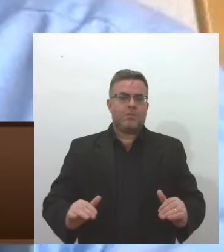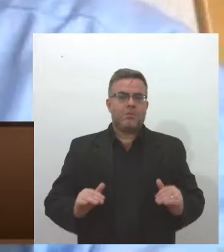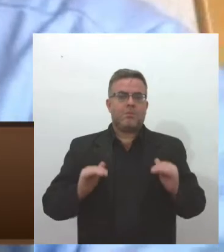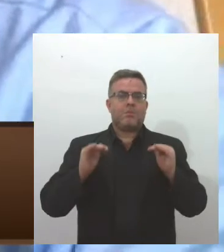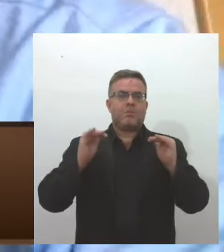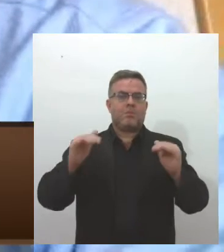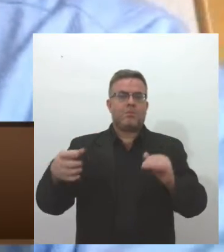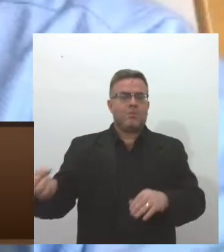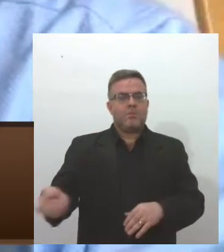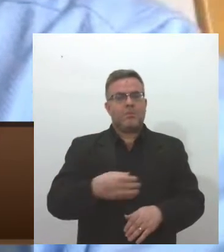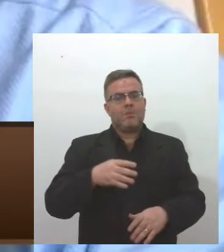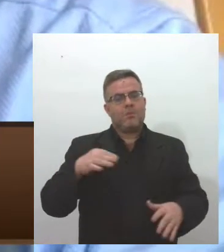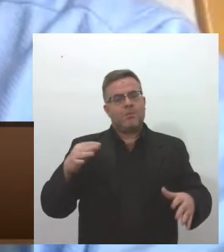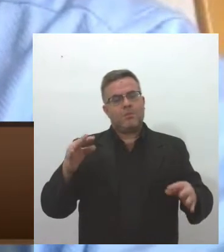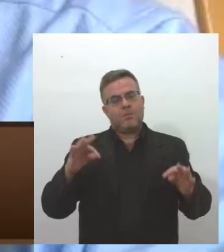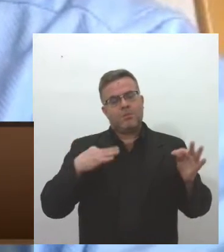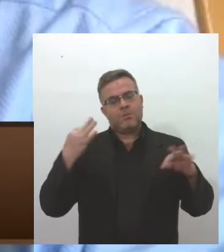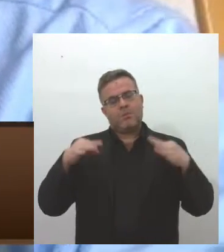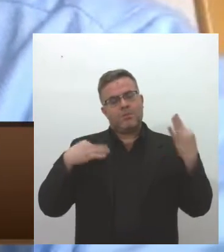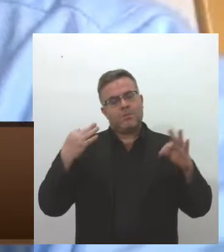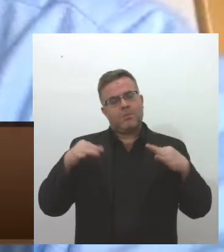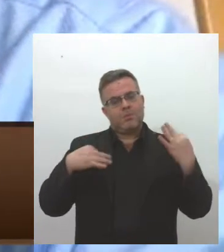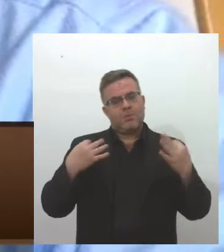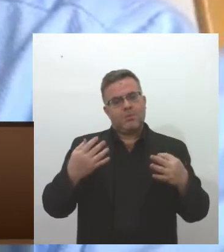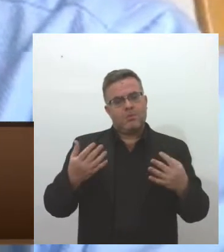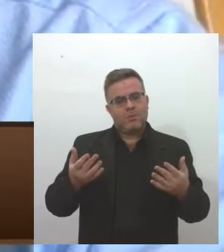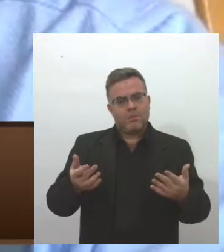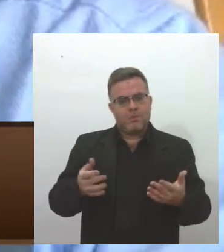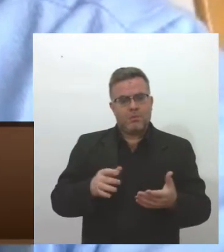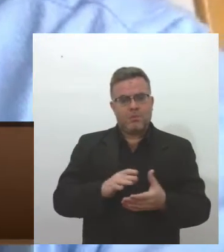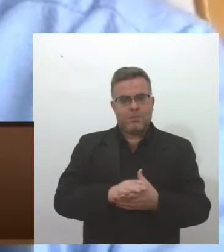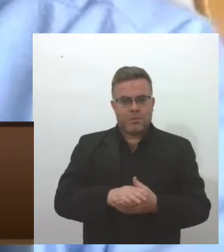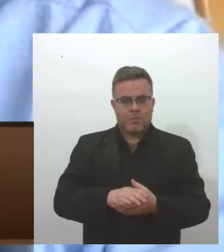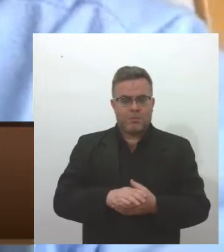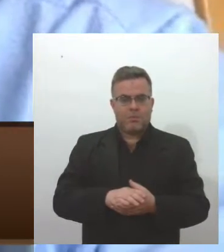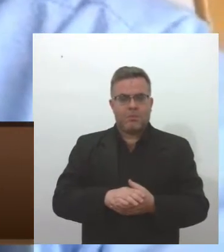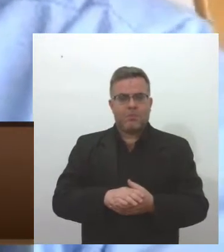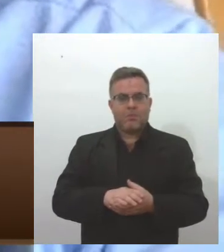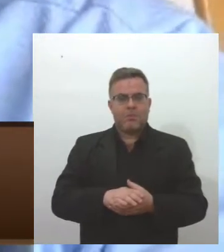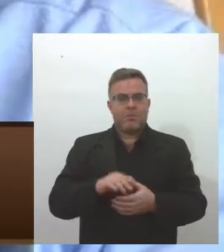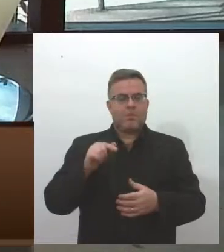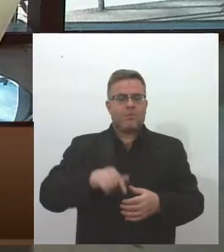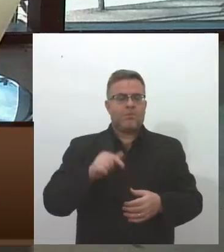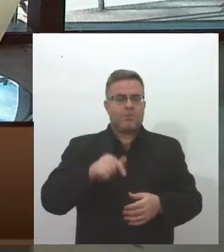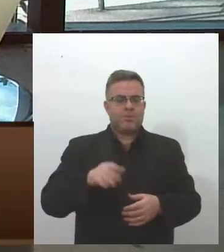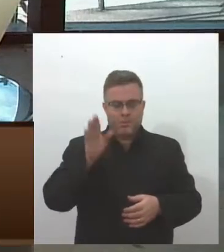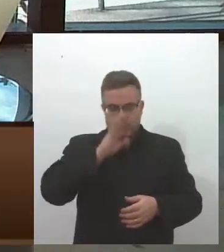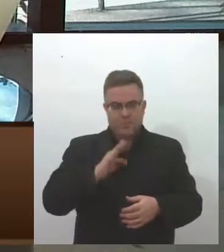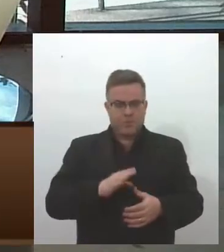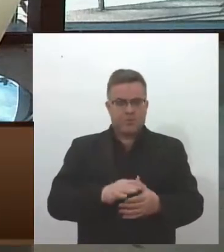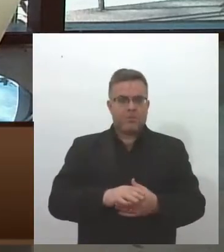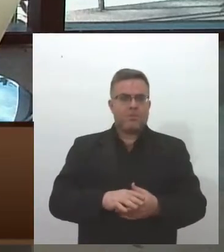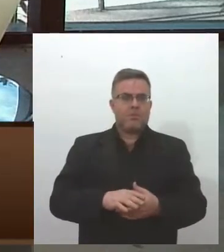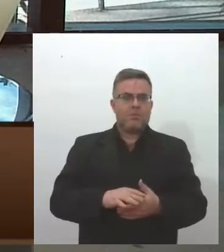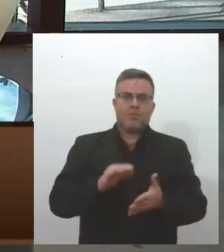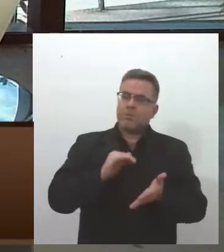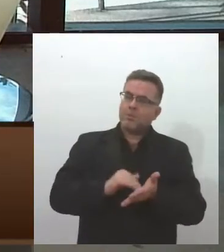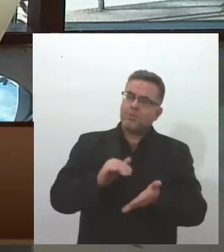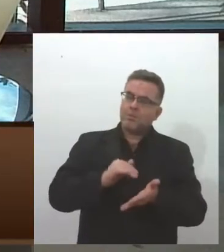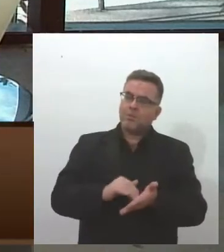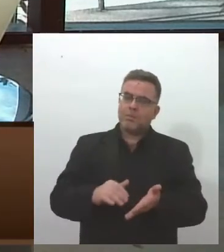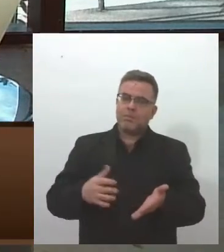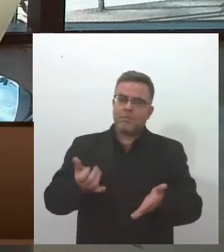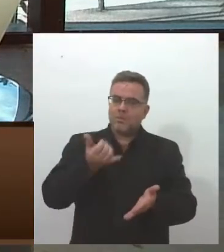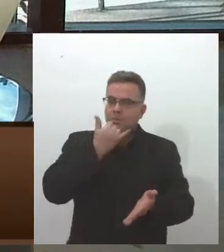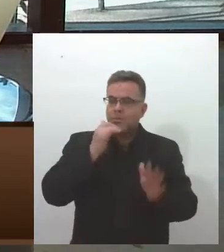novo patamar da vitrine do turismo do nosso estado, do nosso país. Secretário, chegamos